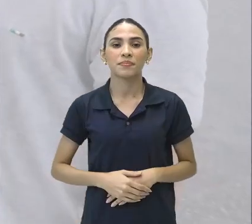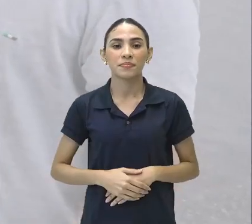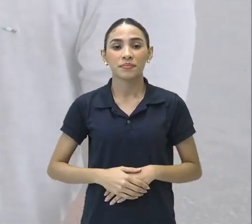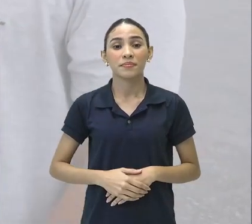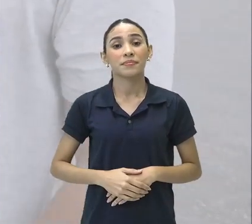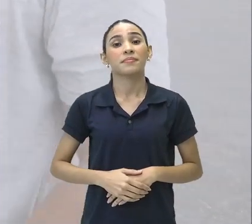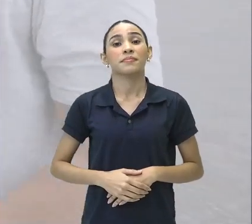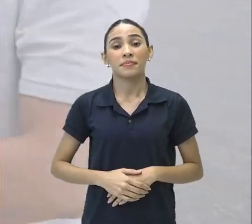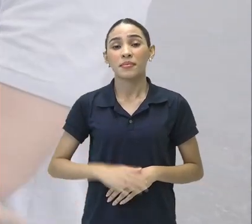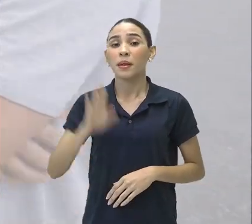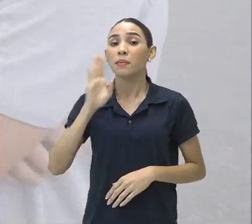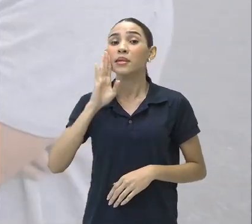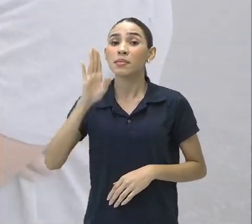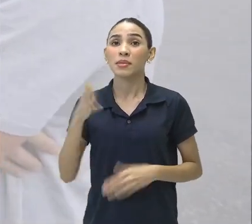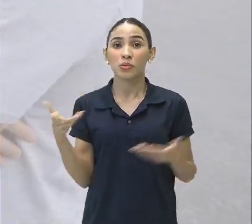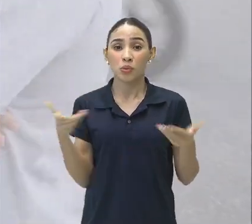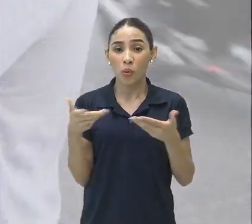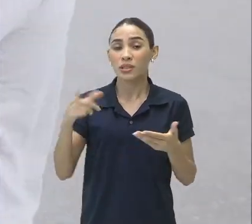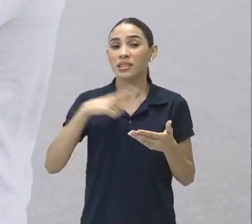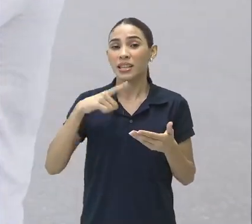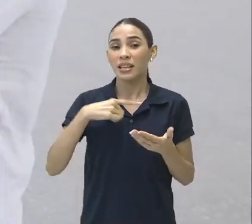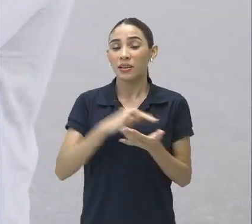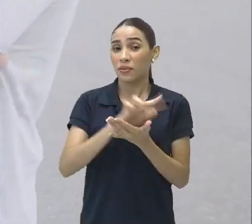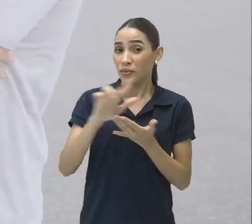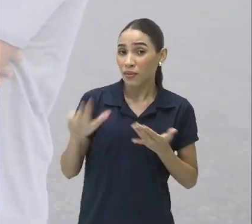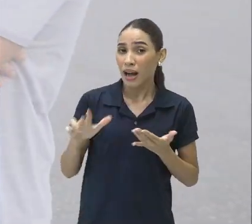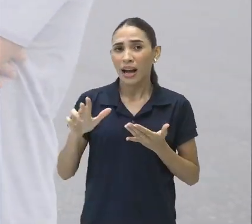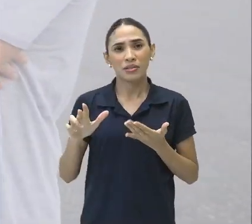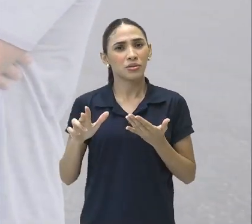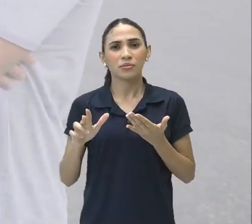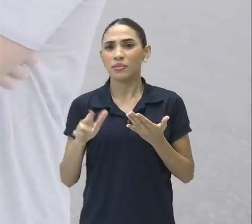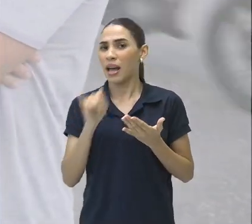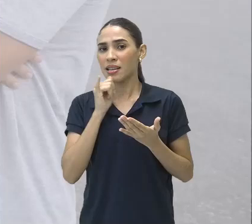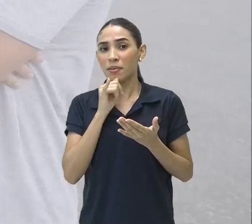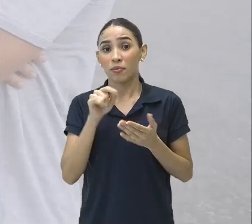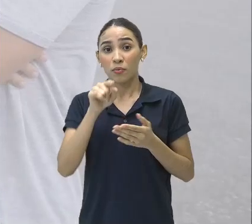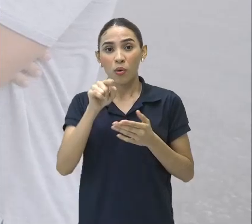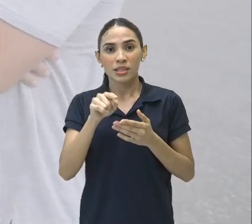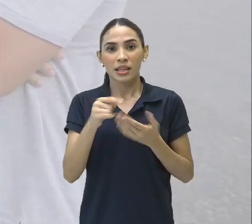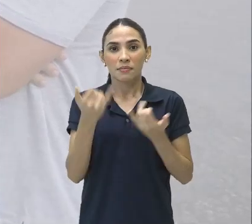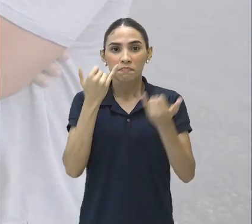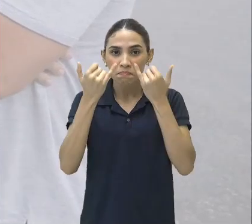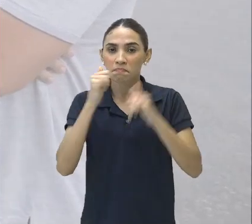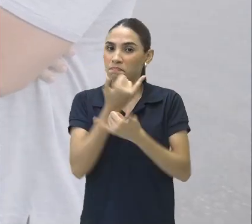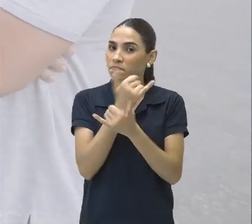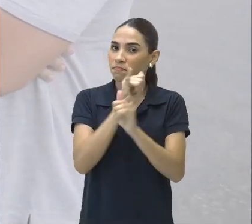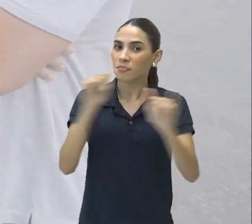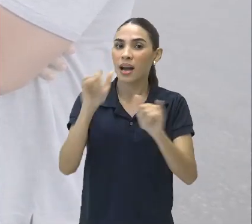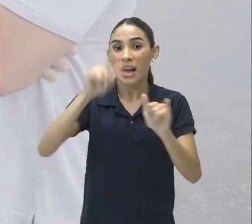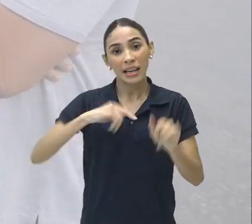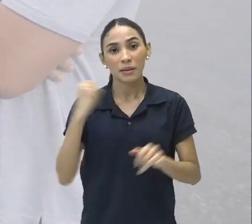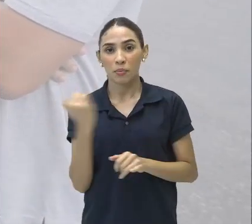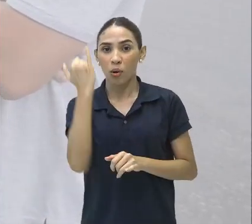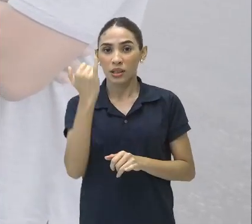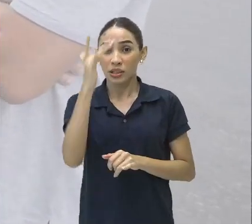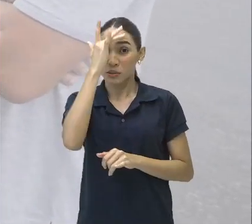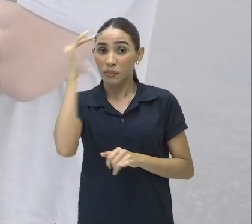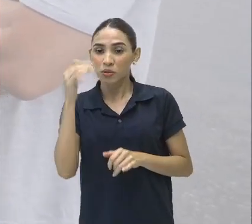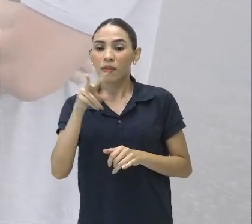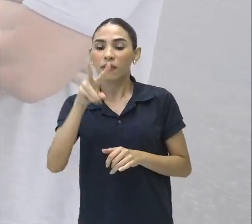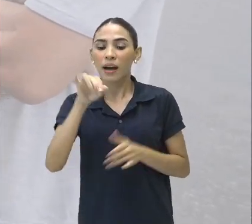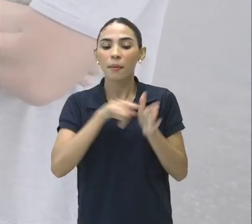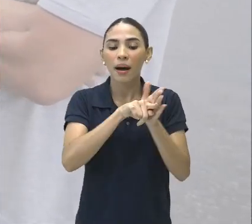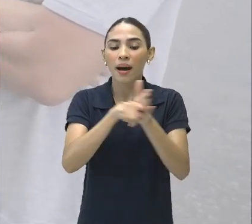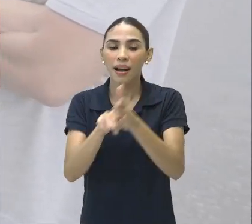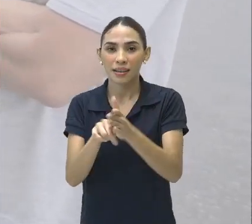Alexandre? Principalmente hoje você tem vários meios de marketing, né? Eu digo que você cercar o cliente é muito importante para que onde ele vai te pesquisar, ele